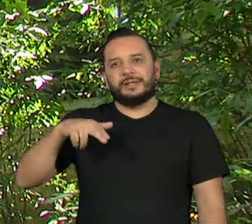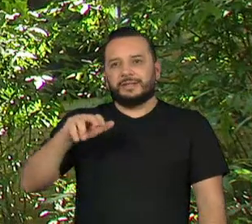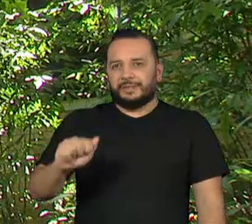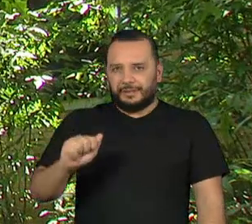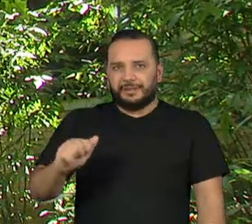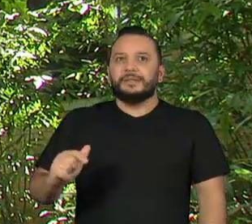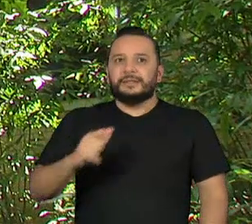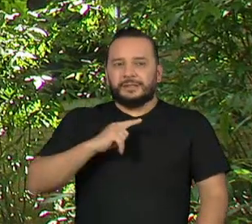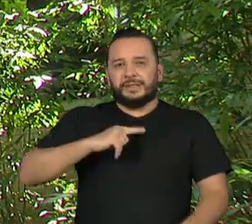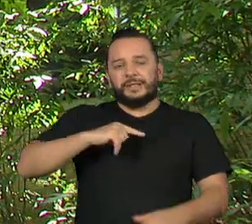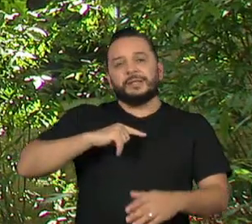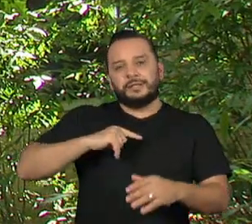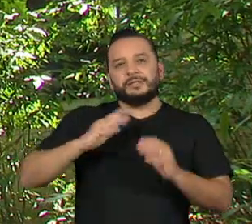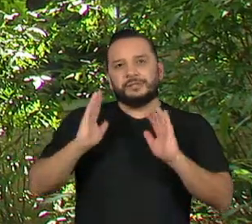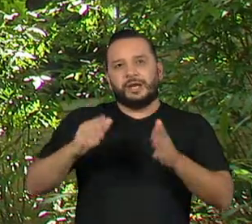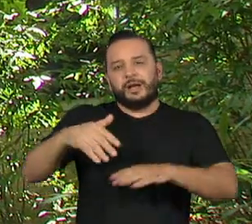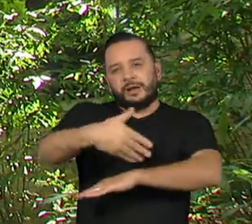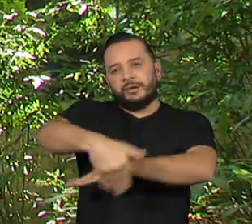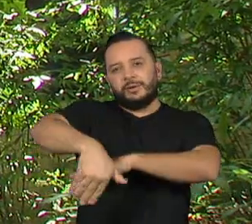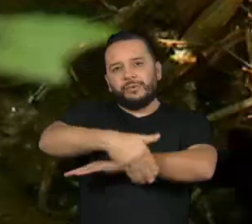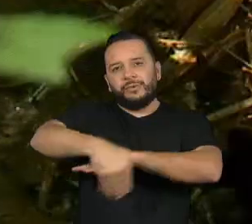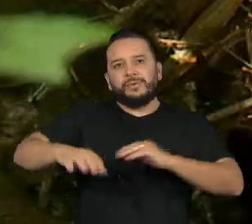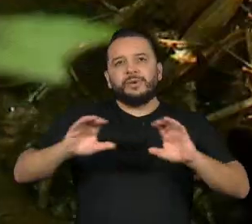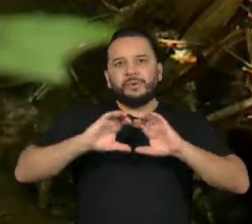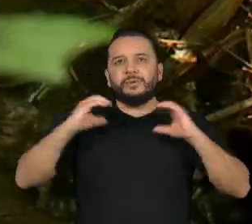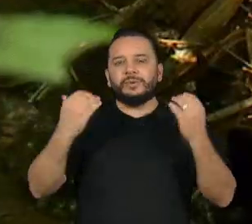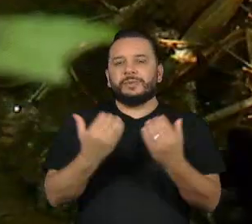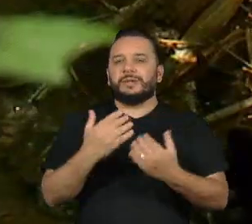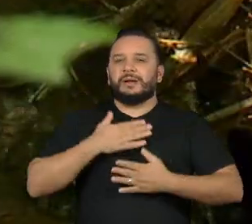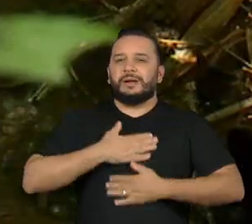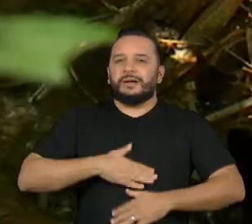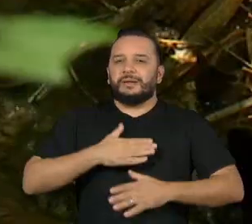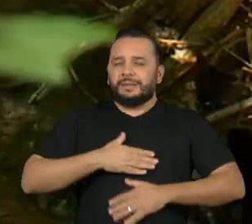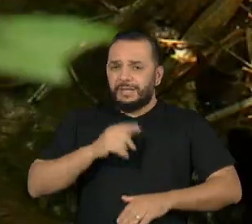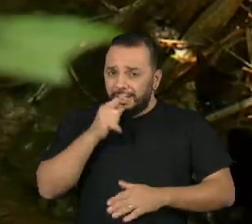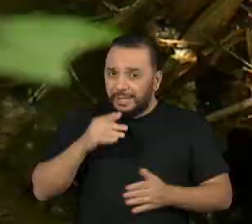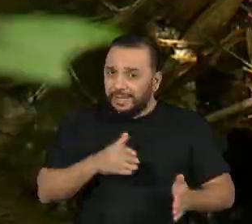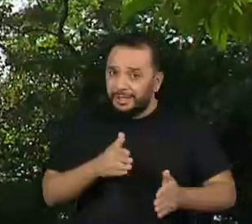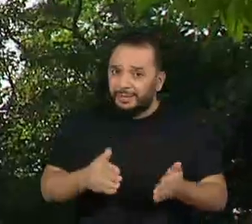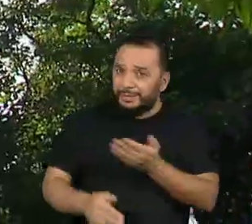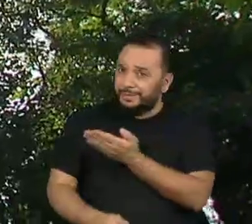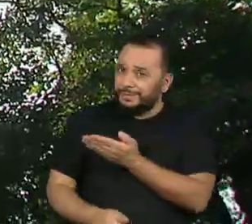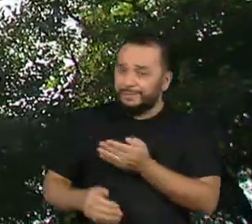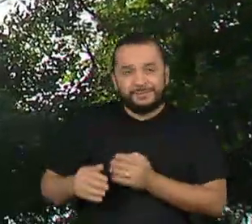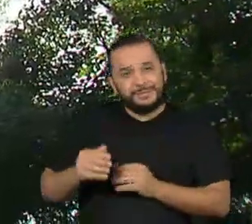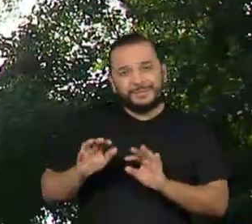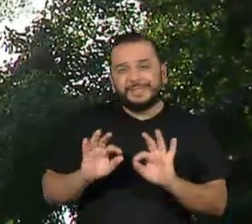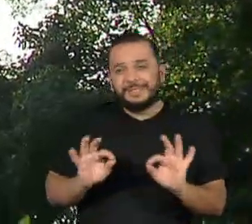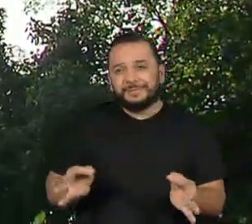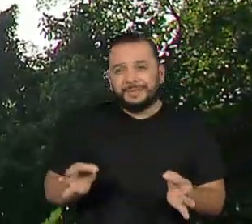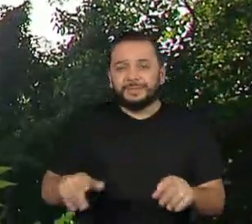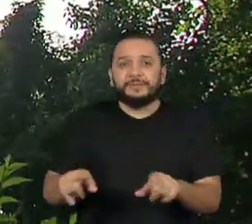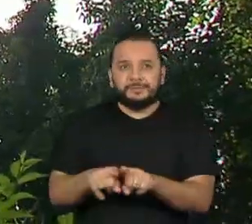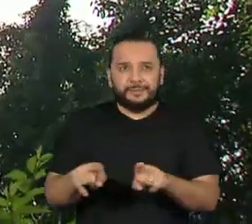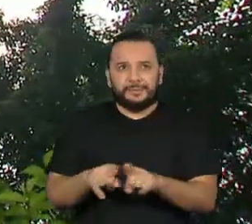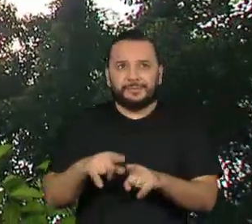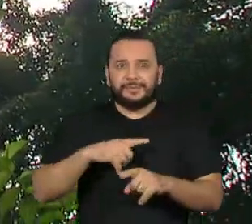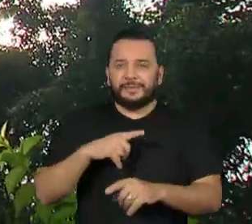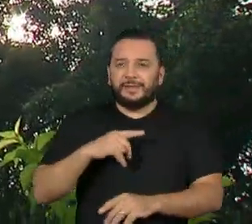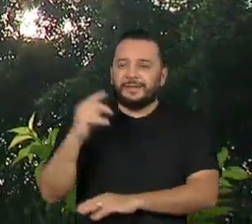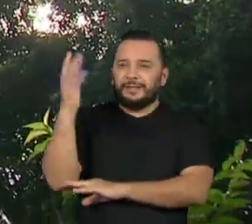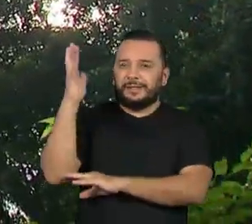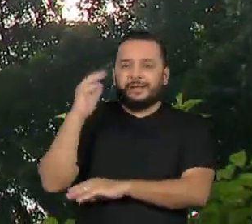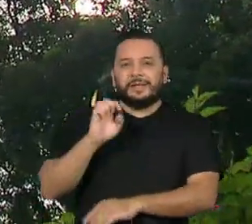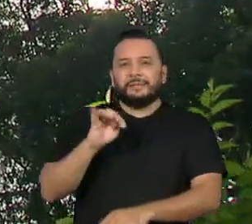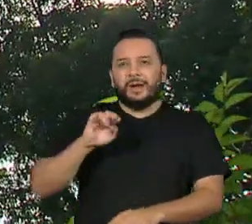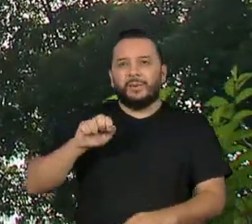do condomínio, sem saída, é tranquila, tem até riozinho na frente. Nos fundos, à sombra da embaúba